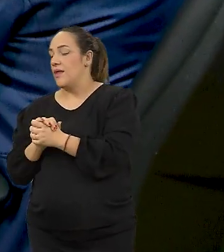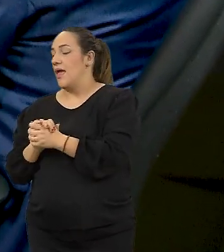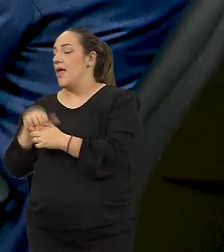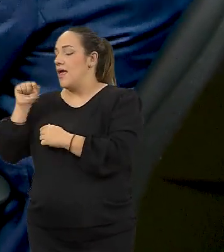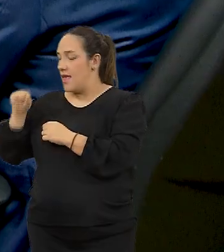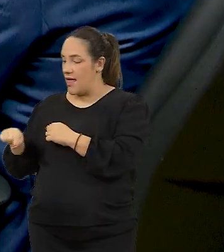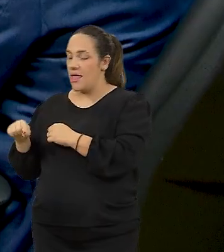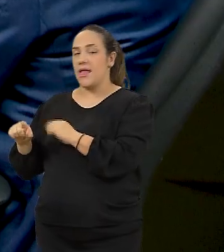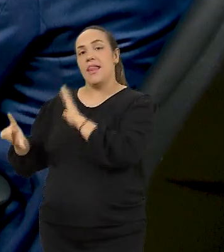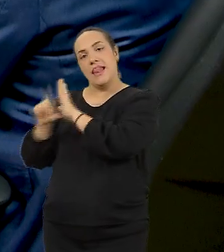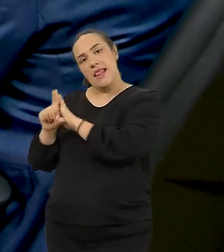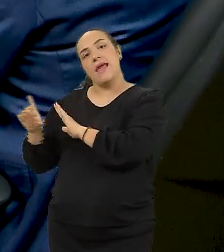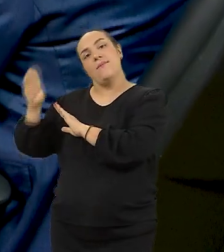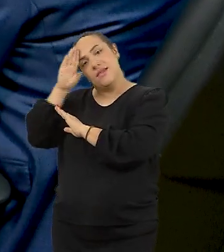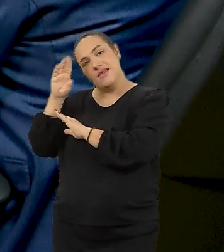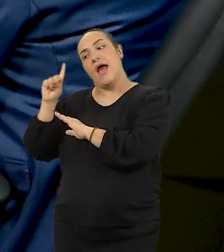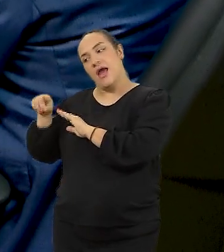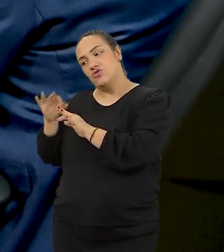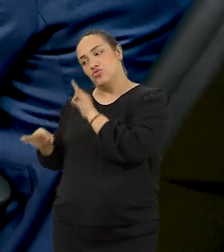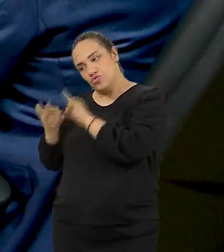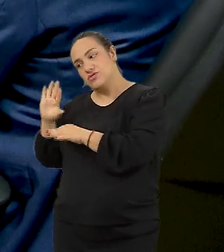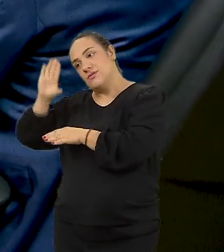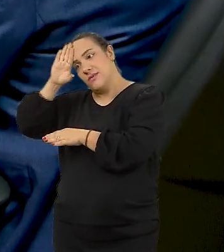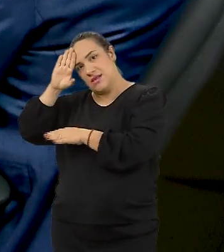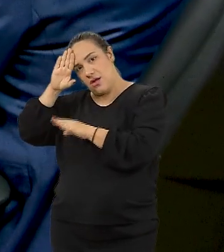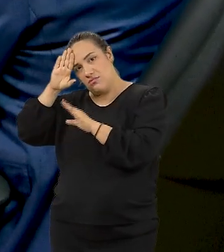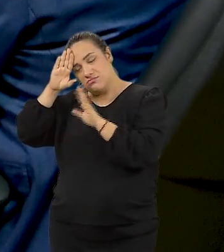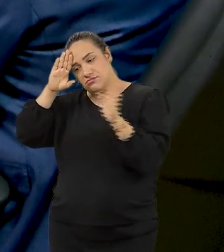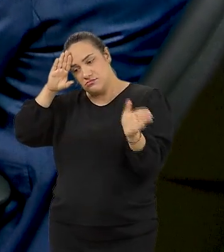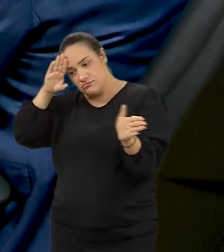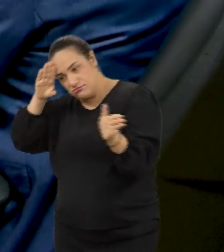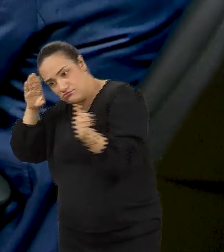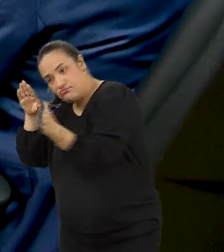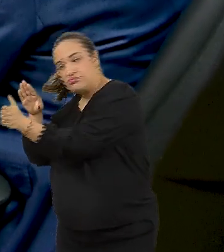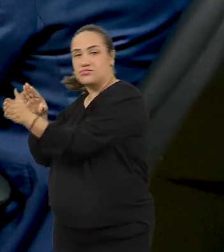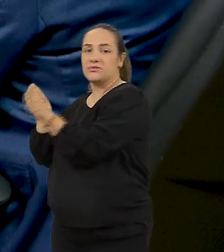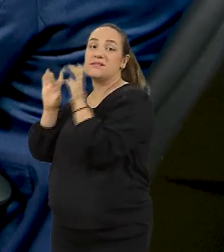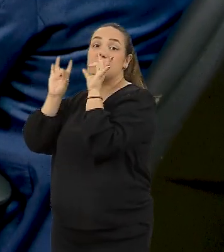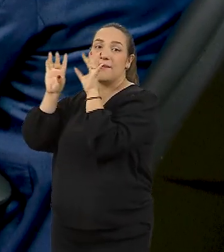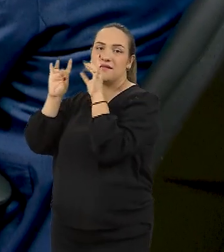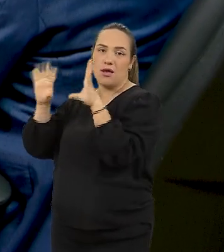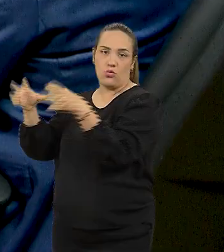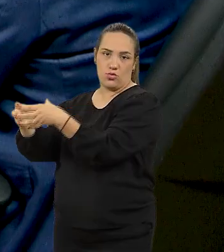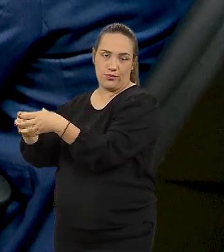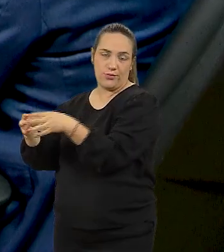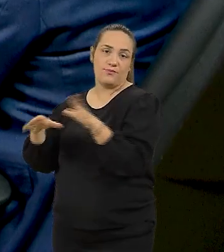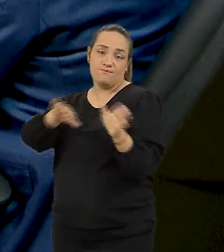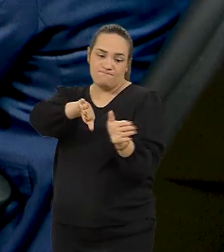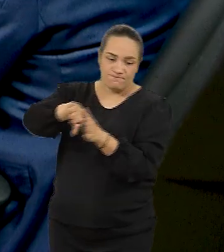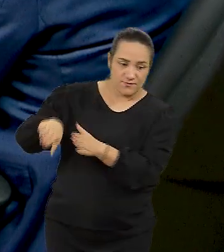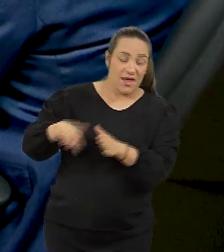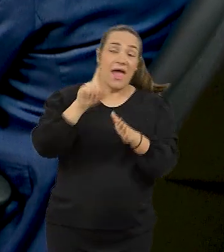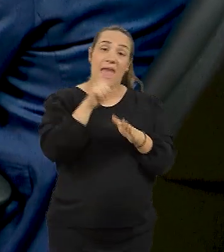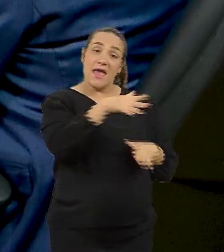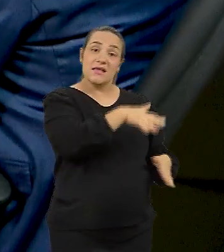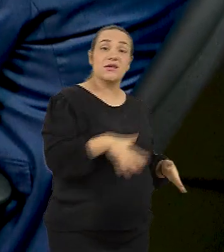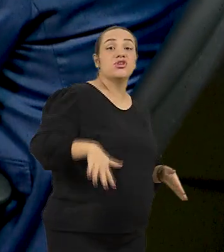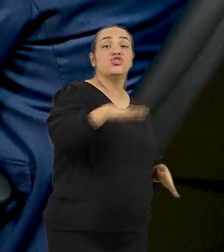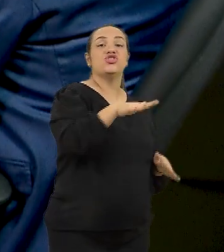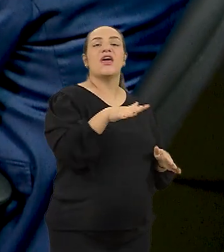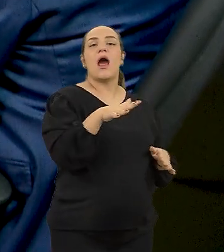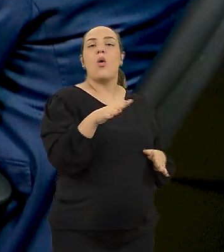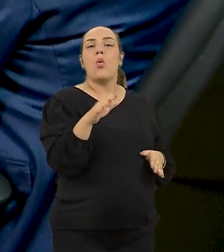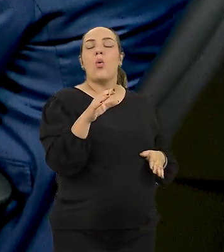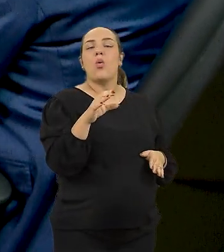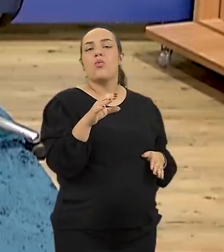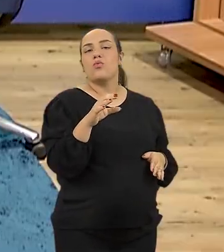legislação militar, justiça militar. O que está fora dessas especificações cabe à Justiça Federal e